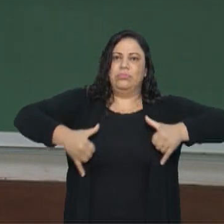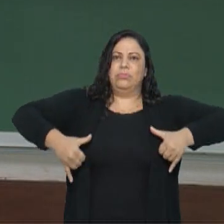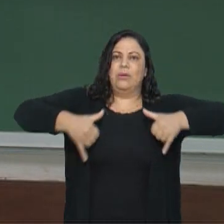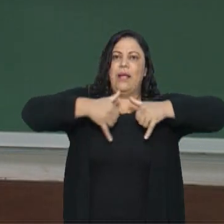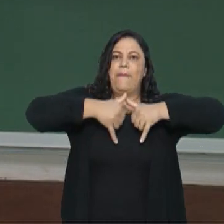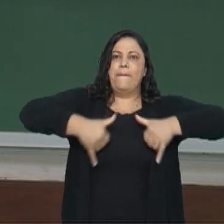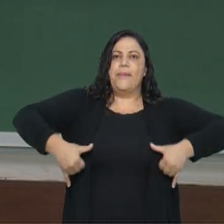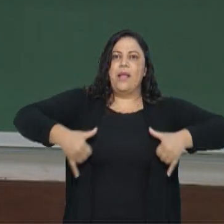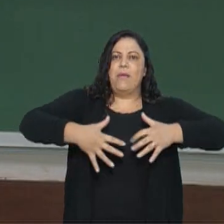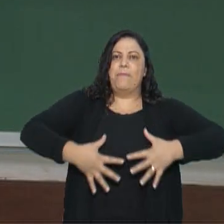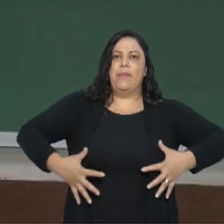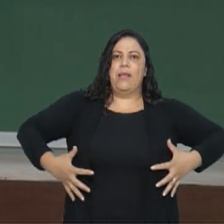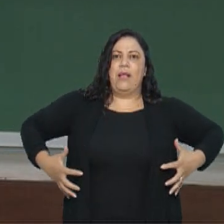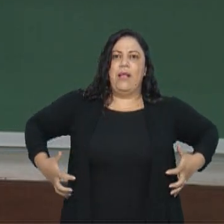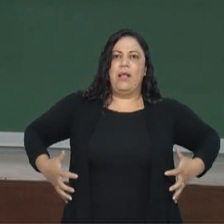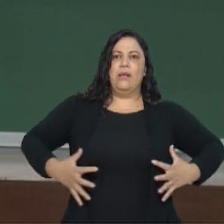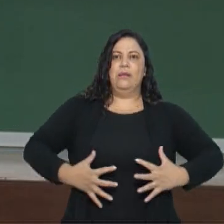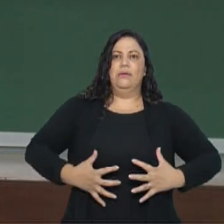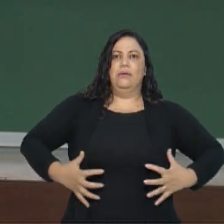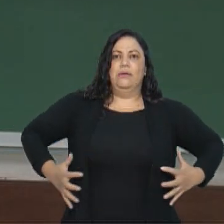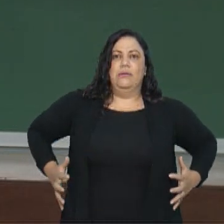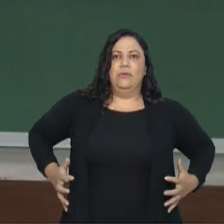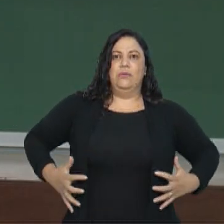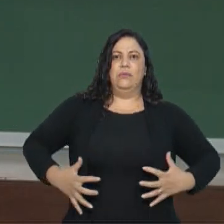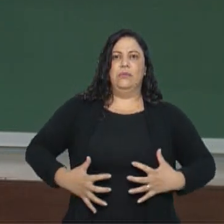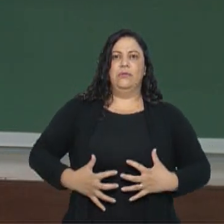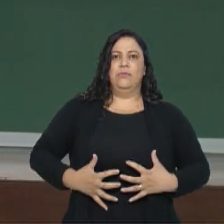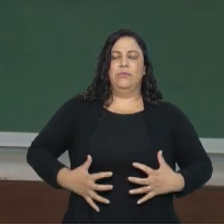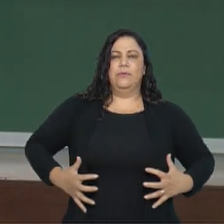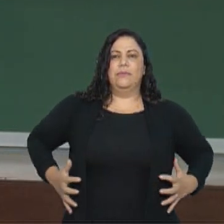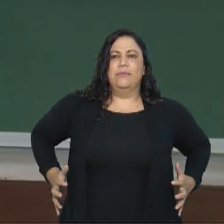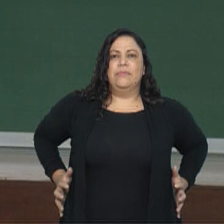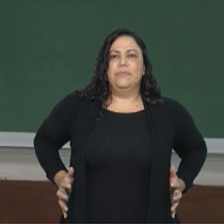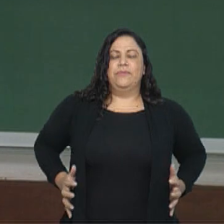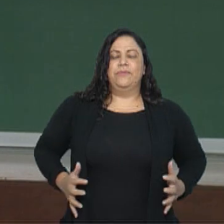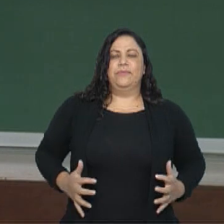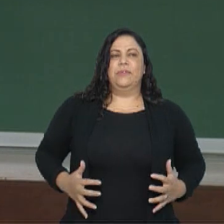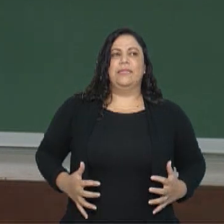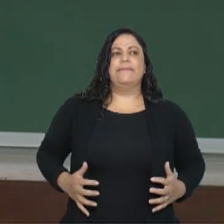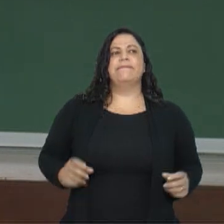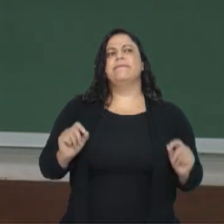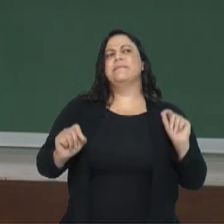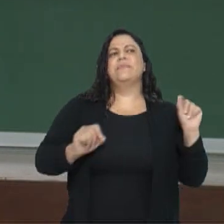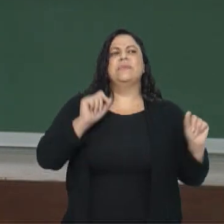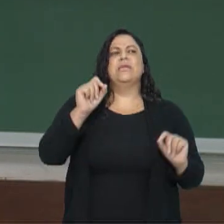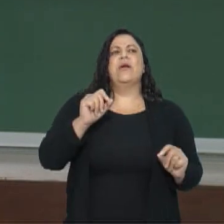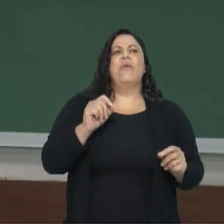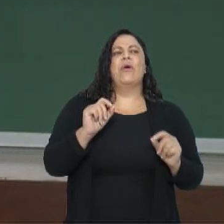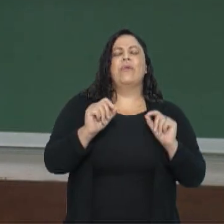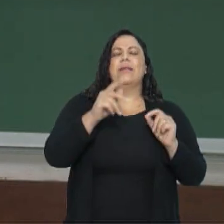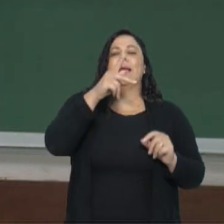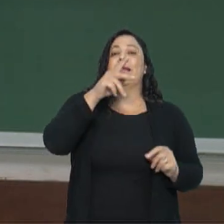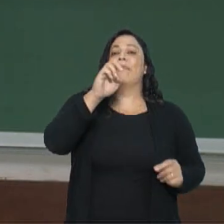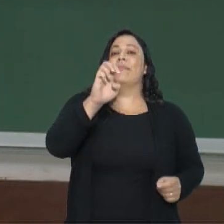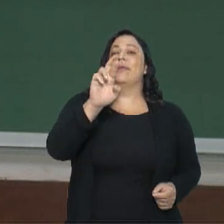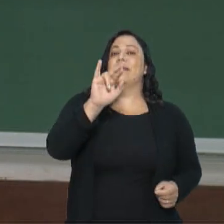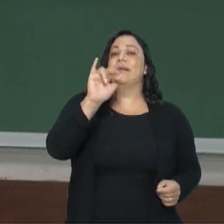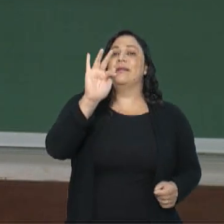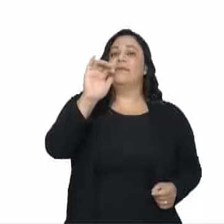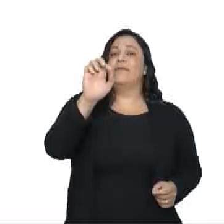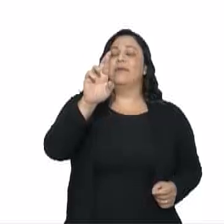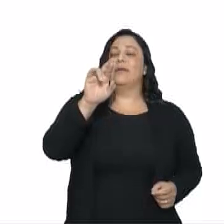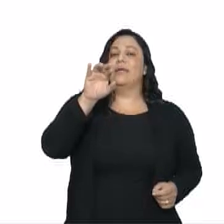extremidades, para as pontas do nosso corpo, ele não vai ficar no centro. Então é formado por quem? Por